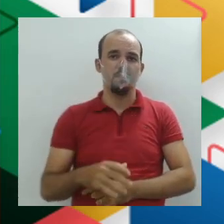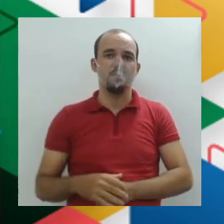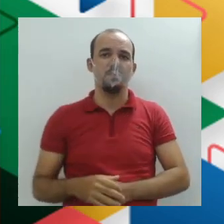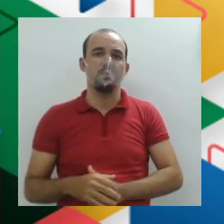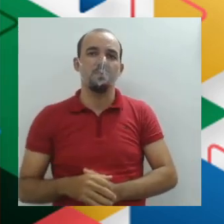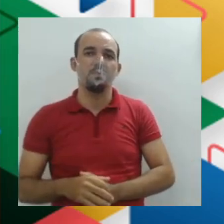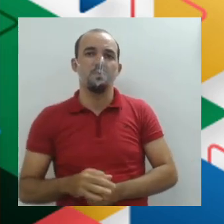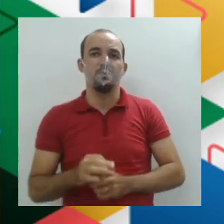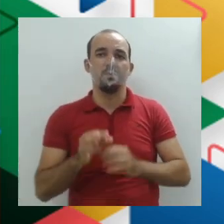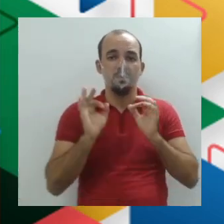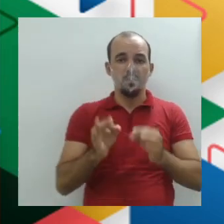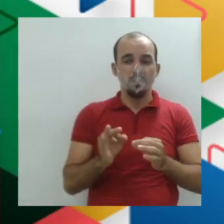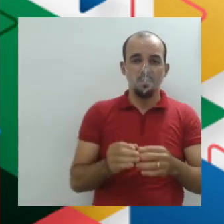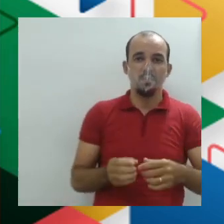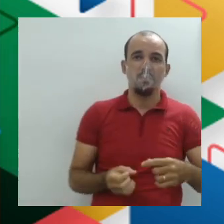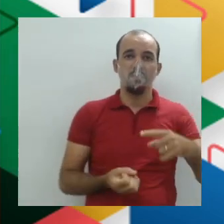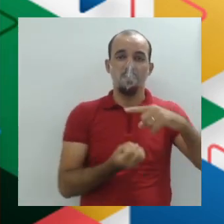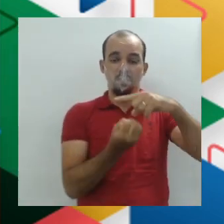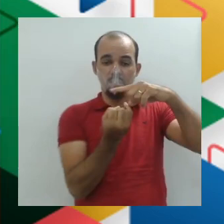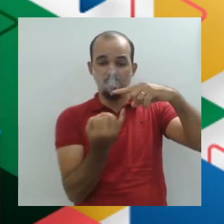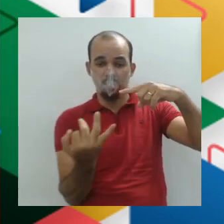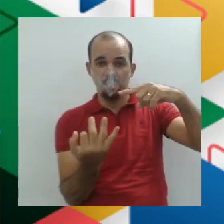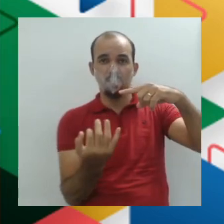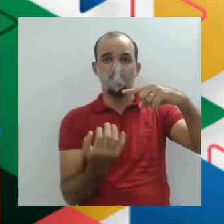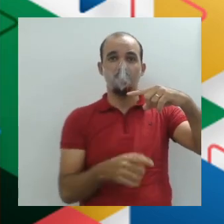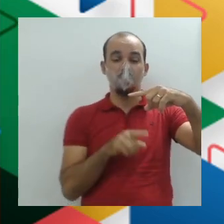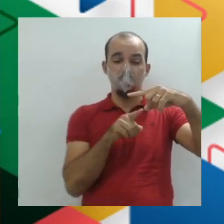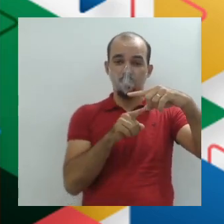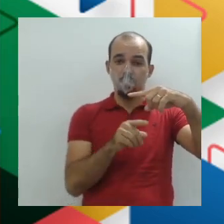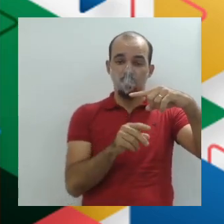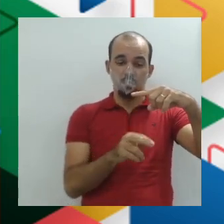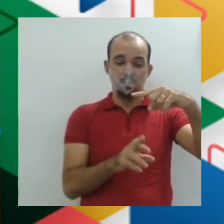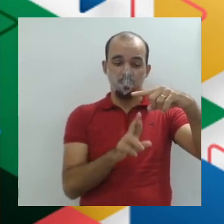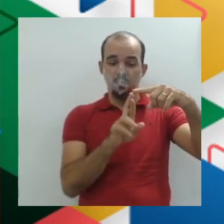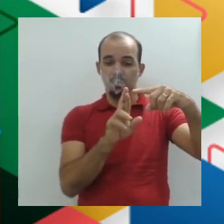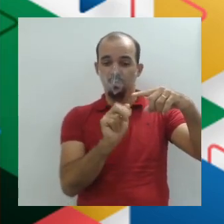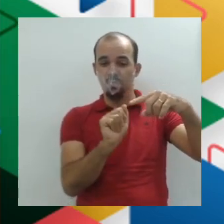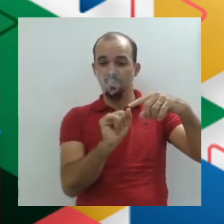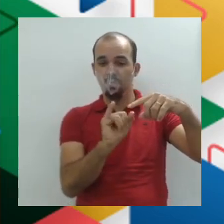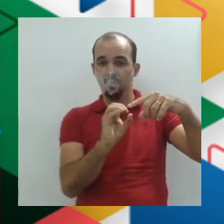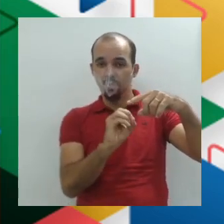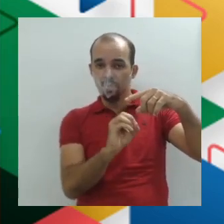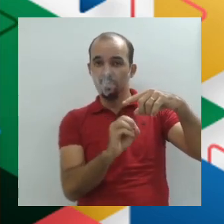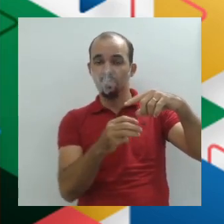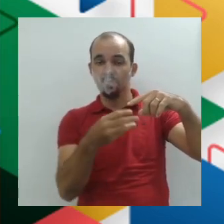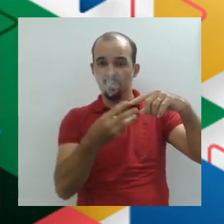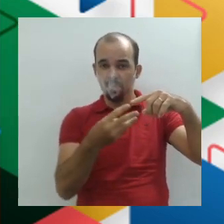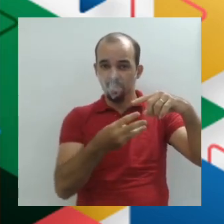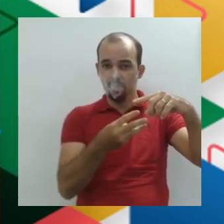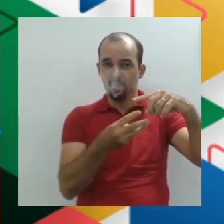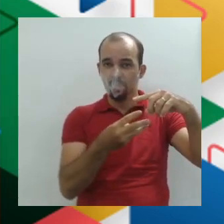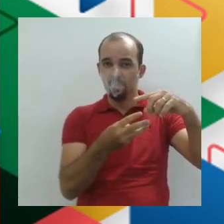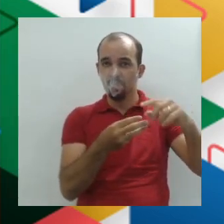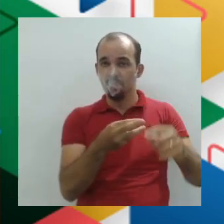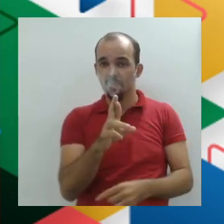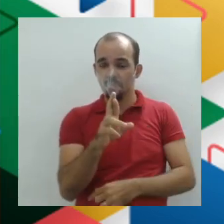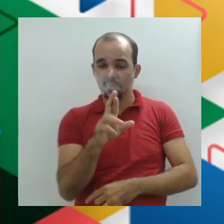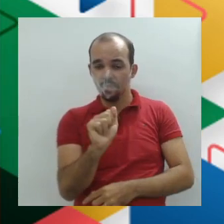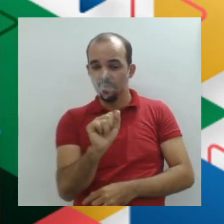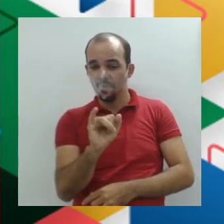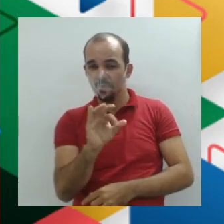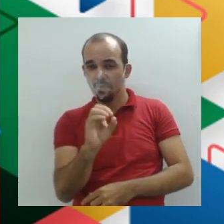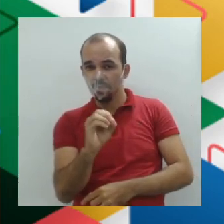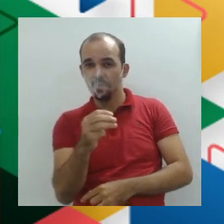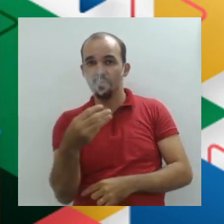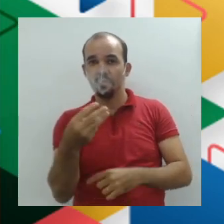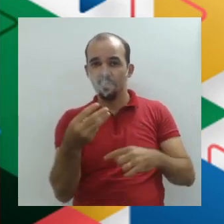os denominadores. Eu tenho assim, ó, 1 raiz de 3, temos que multiplicar isso aqui por raiz de 3. Raiz de 3, olha que legal.